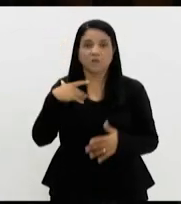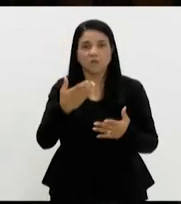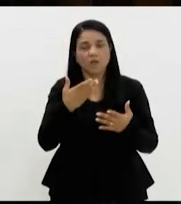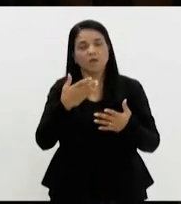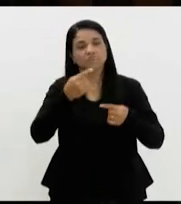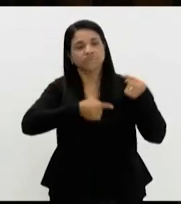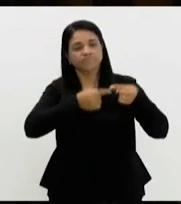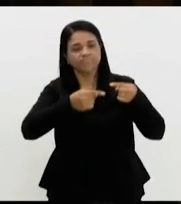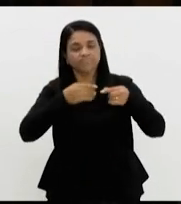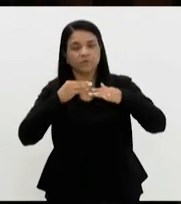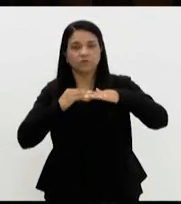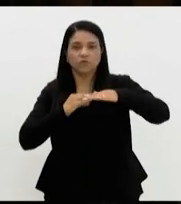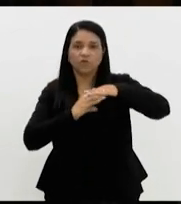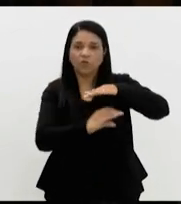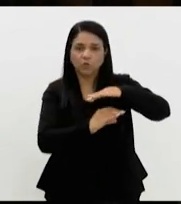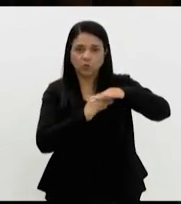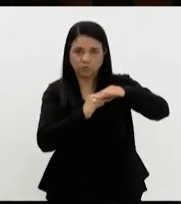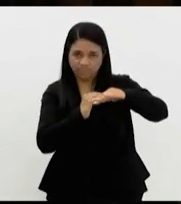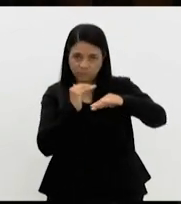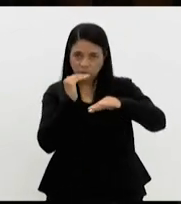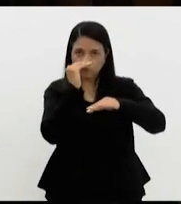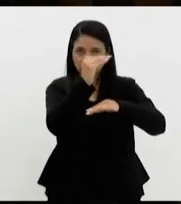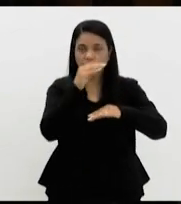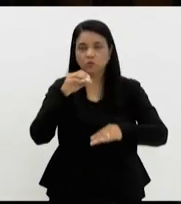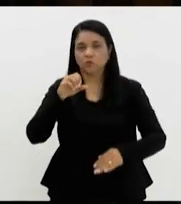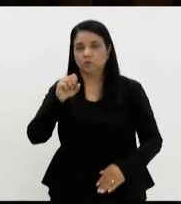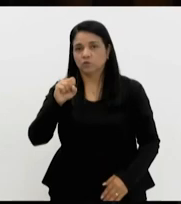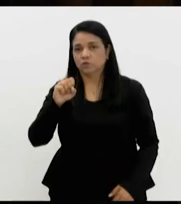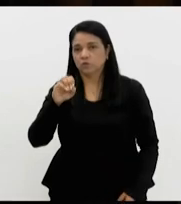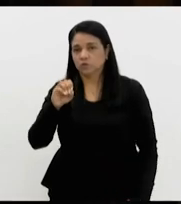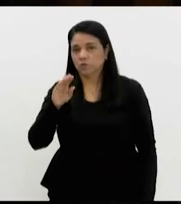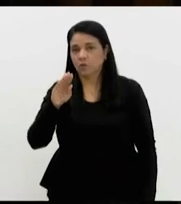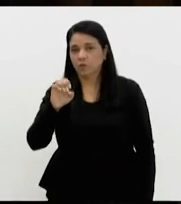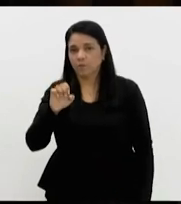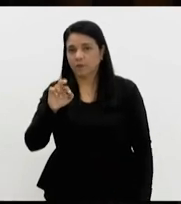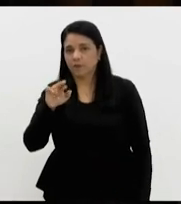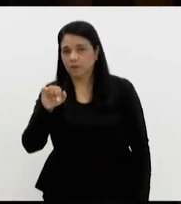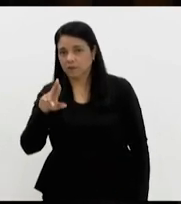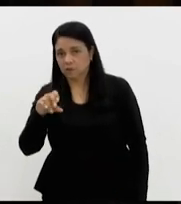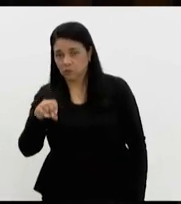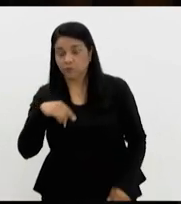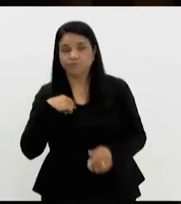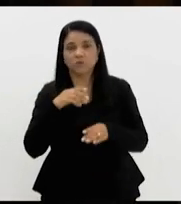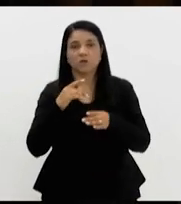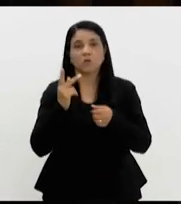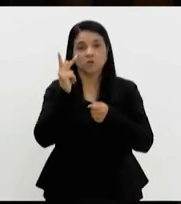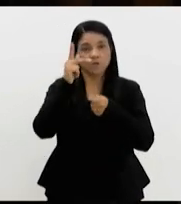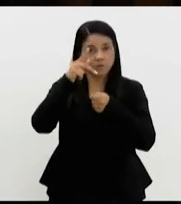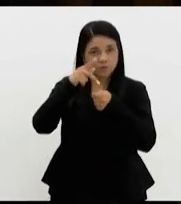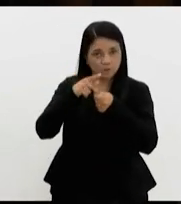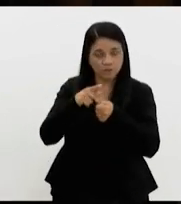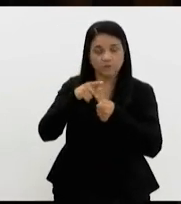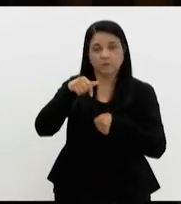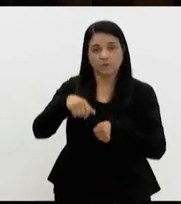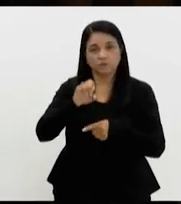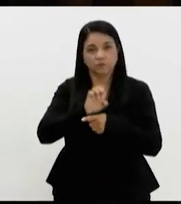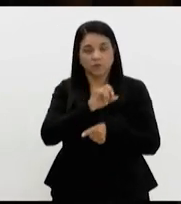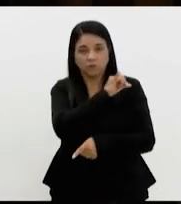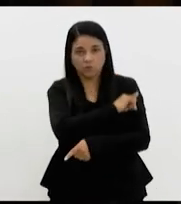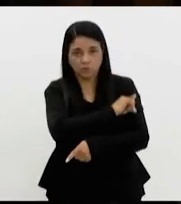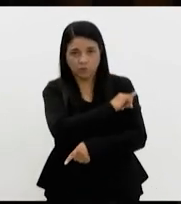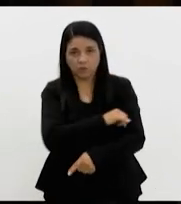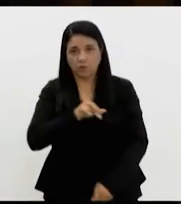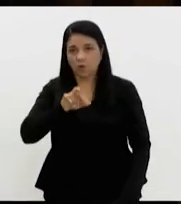Soberano. A gente faz o debate dos royalties de petróleo aqui no Rio de Janeiro. Quando a gente discute novas